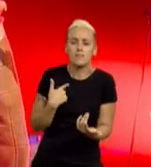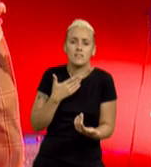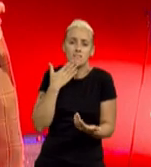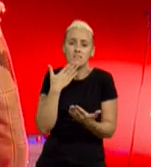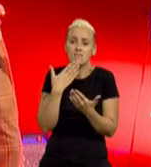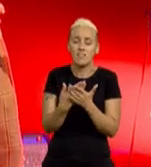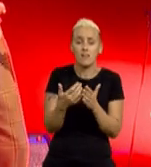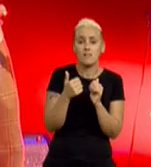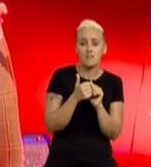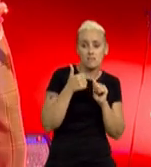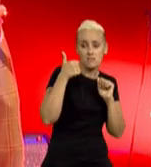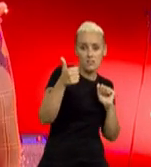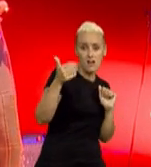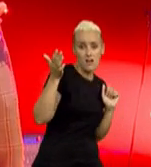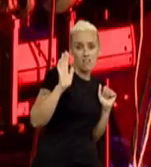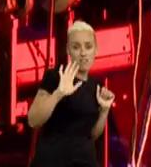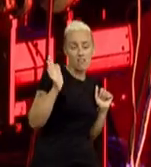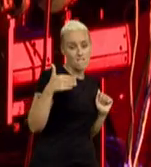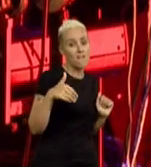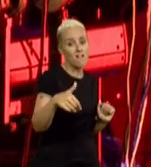all goodbyes to come?